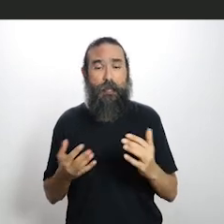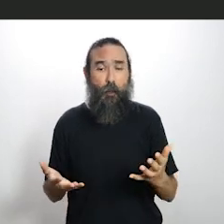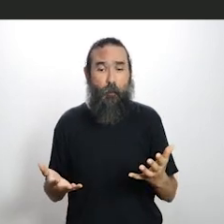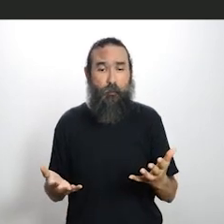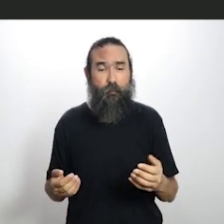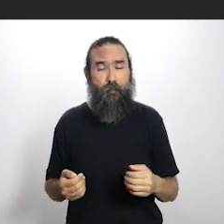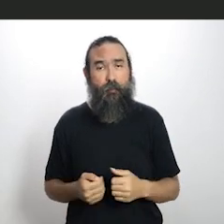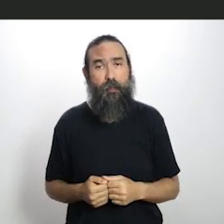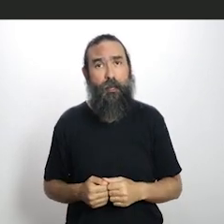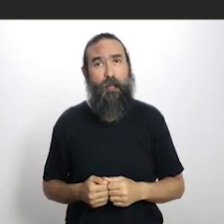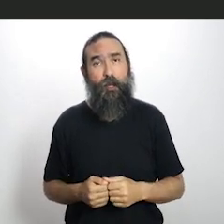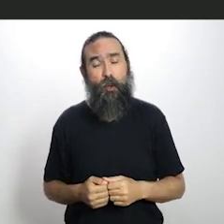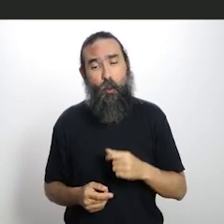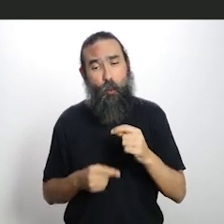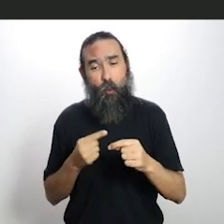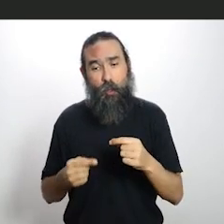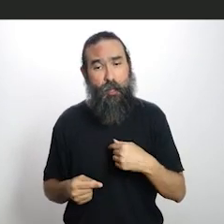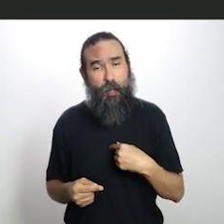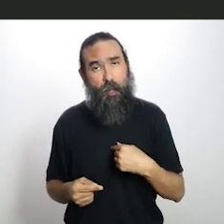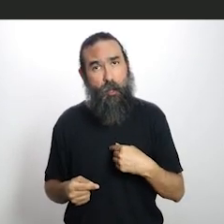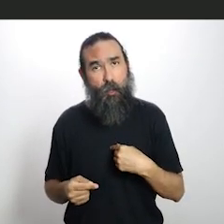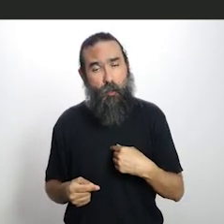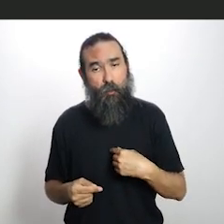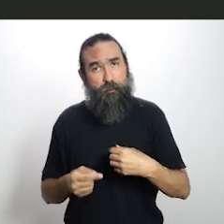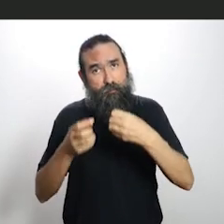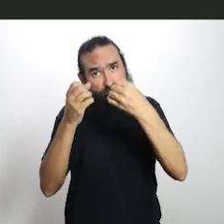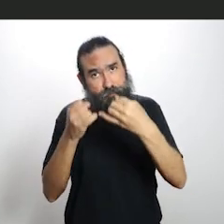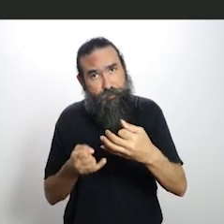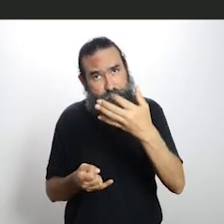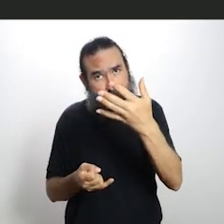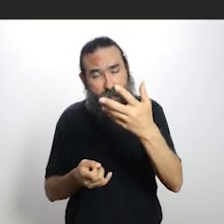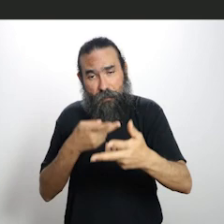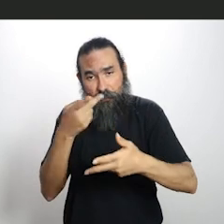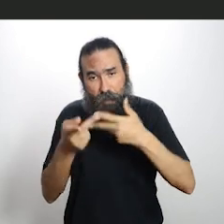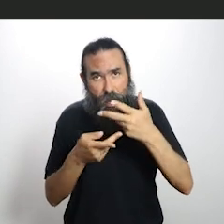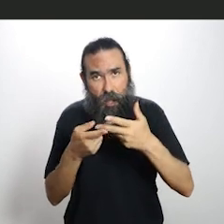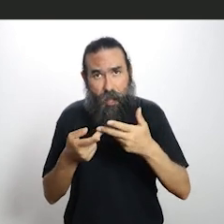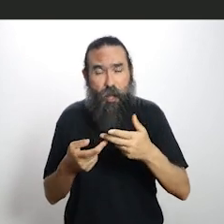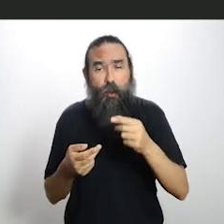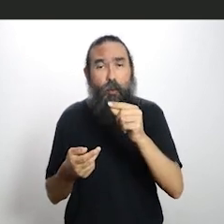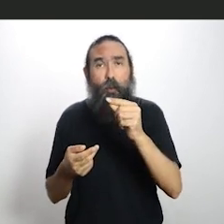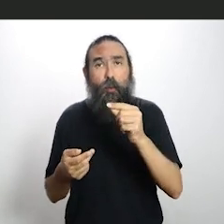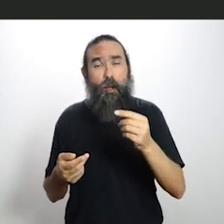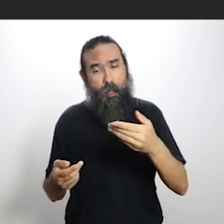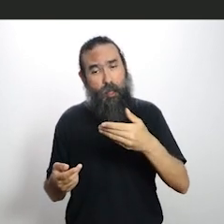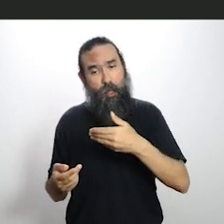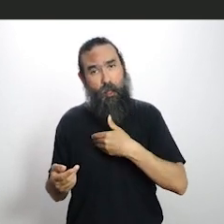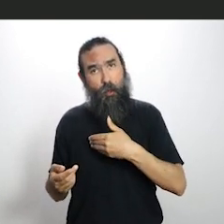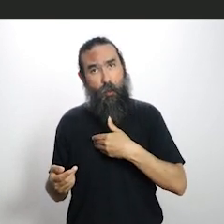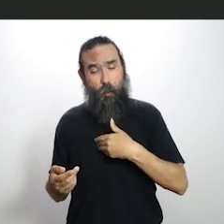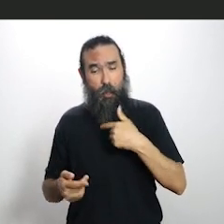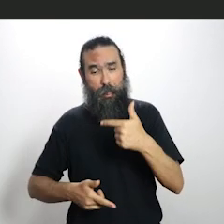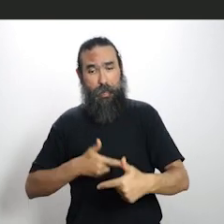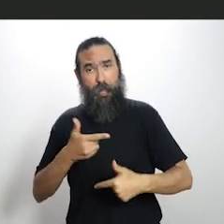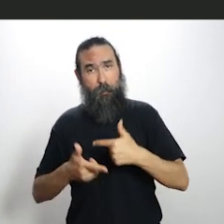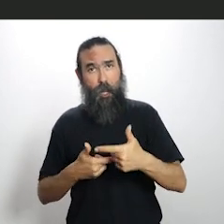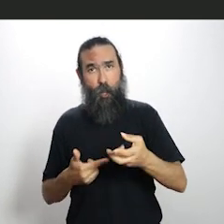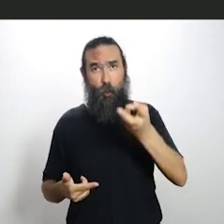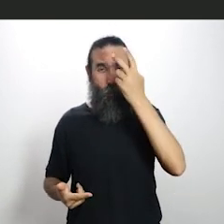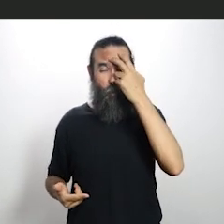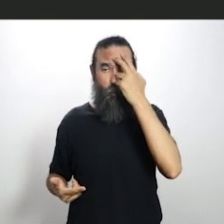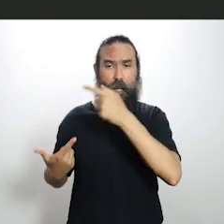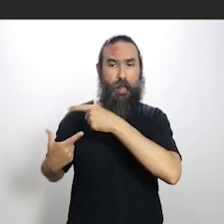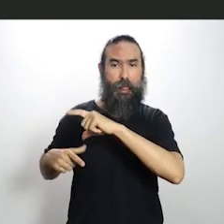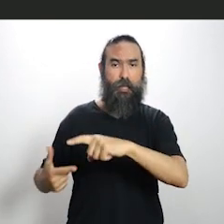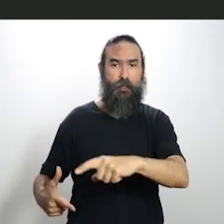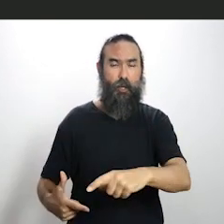diário né vivencial de um espaço a qual se mantém sabe